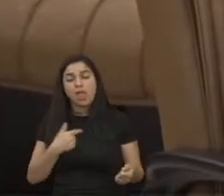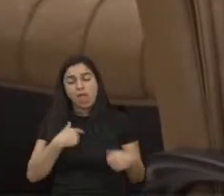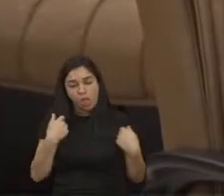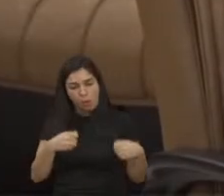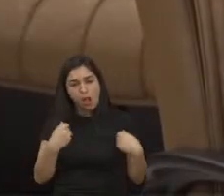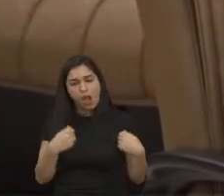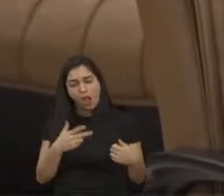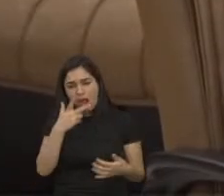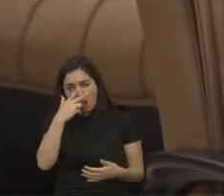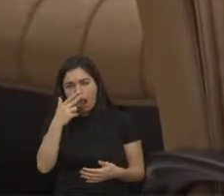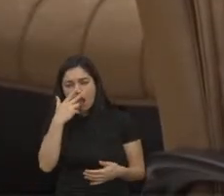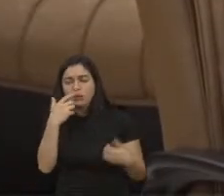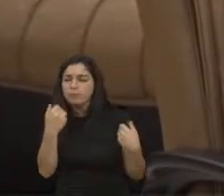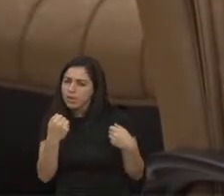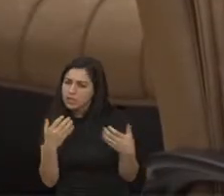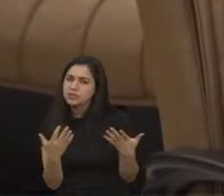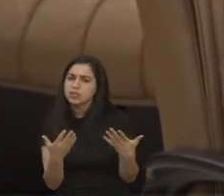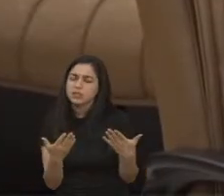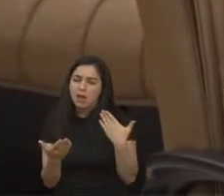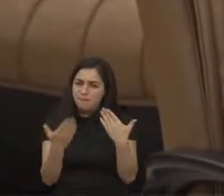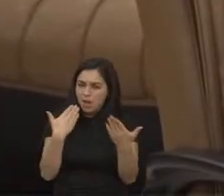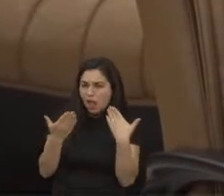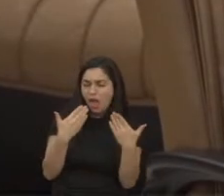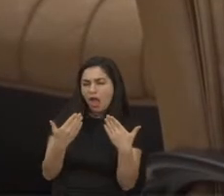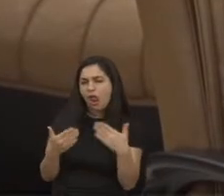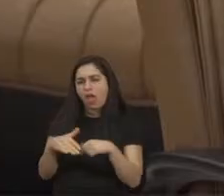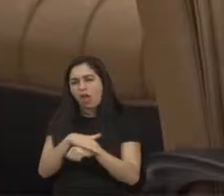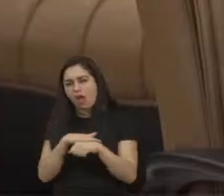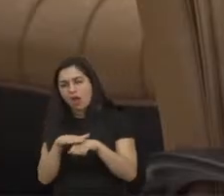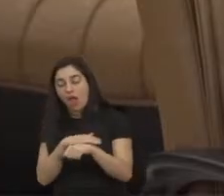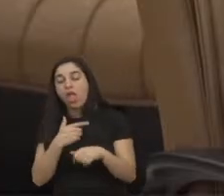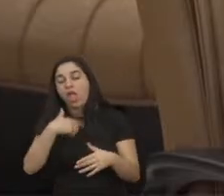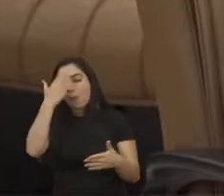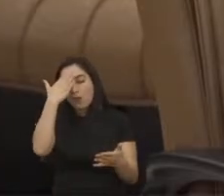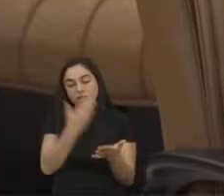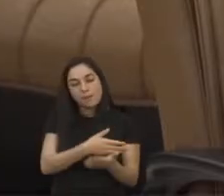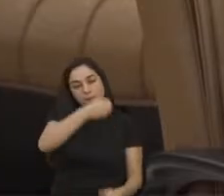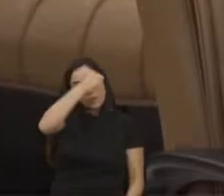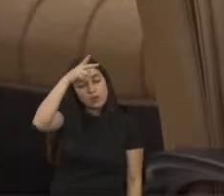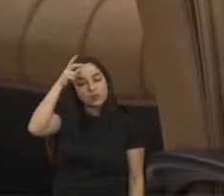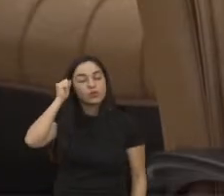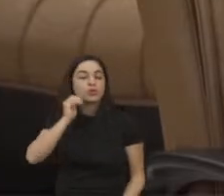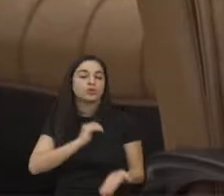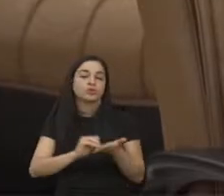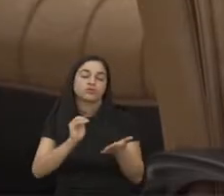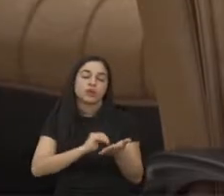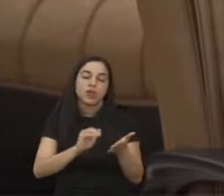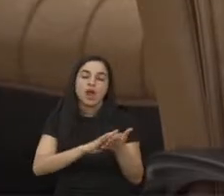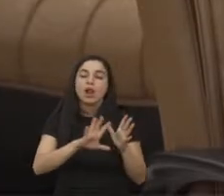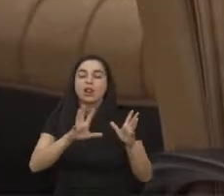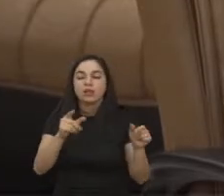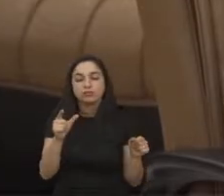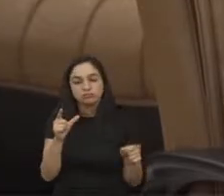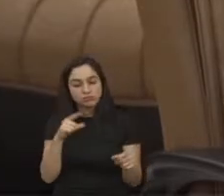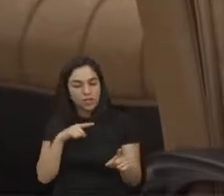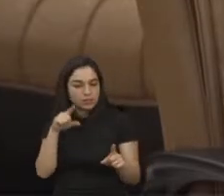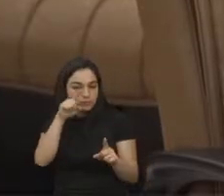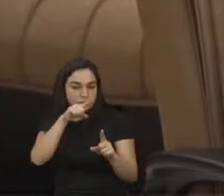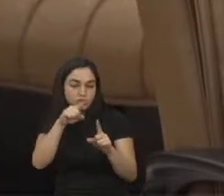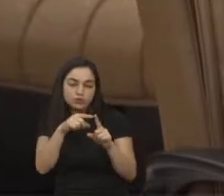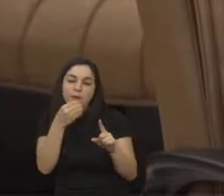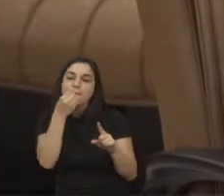discutido. Eu tenho certeza que a prefeitura, que o secretário, que o prefeito, eles estão bem intencionados, eles querem o bem para